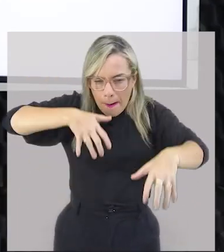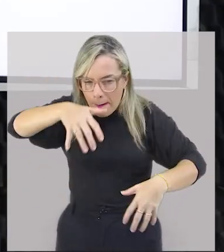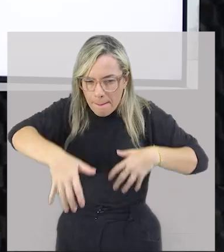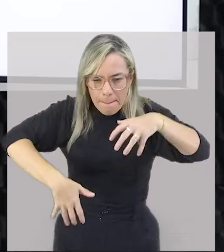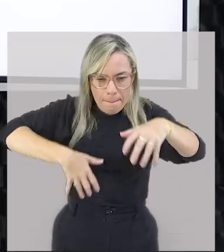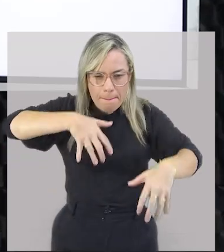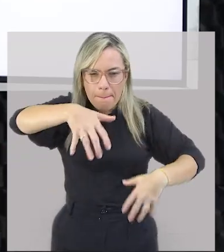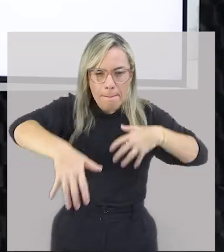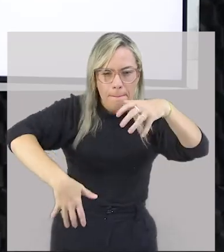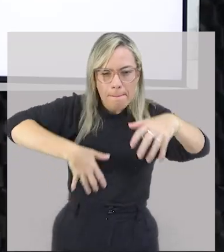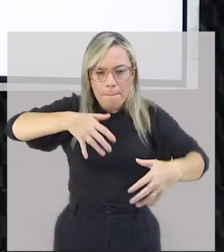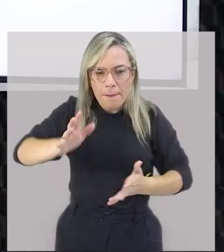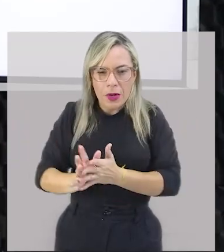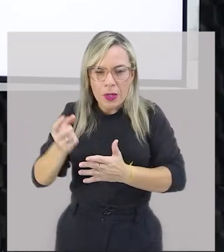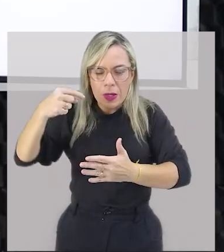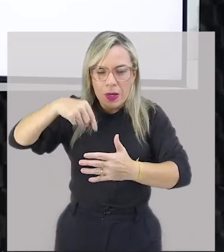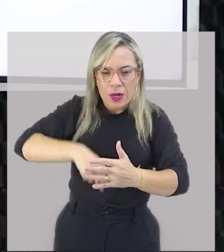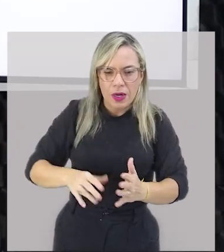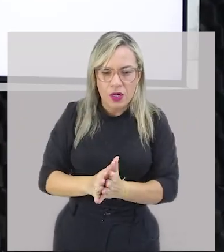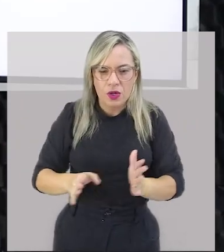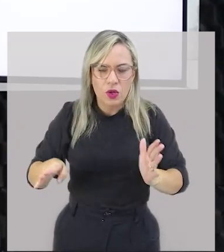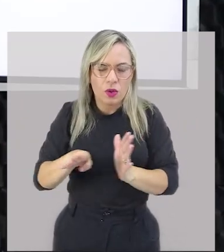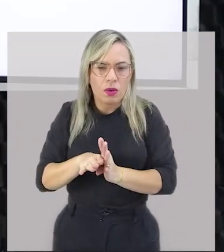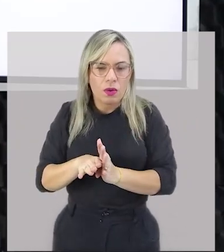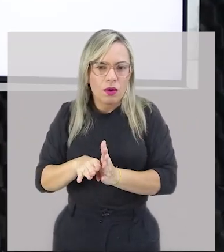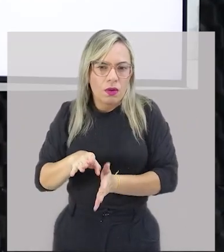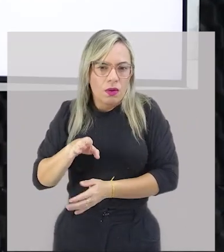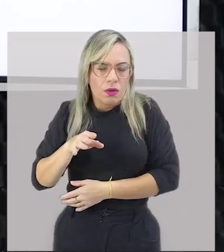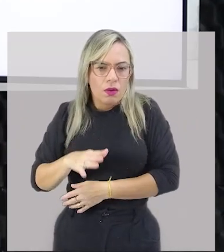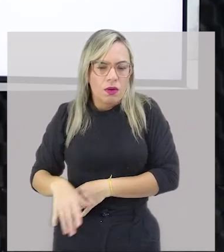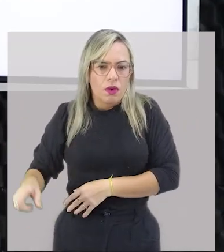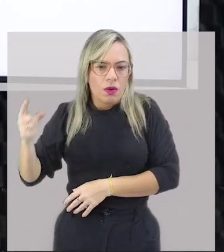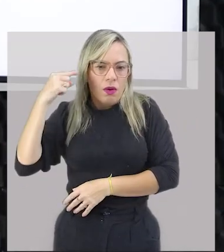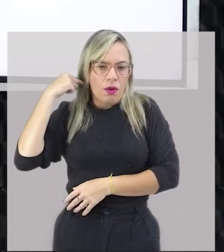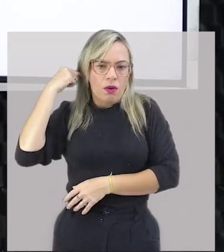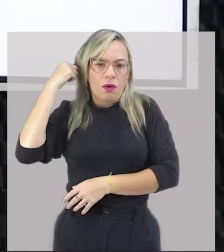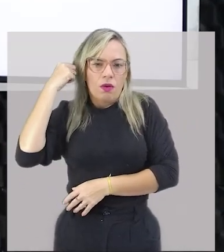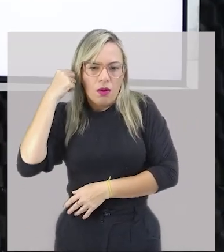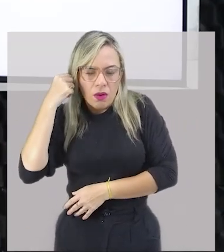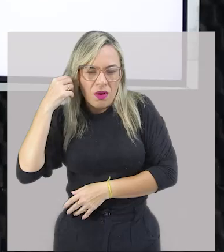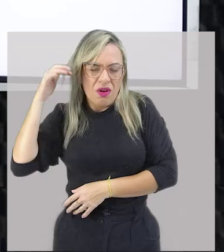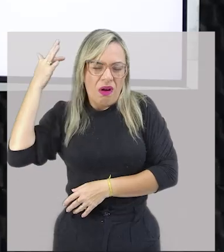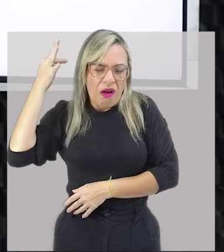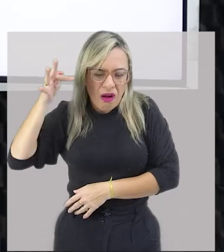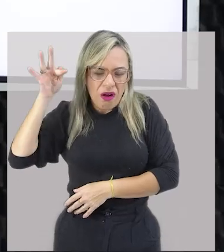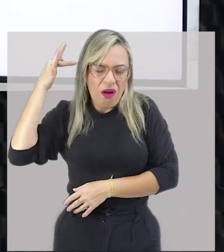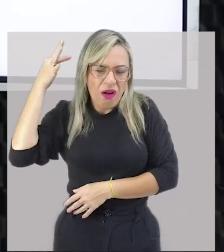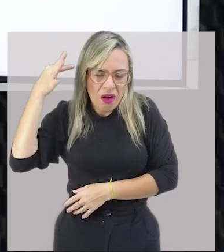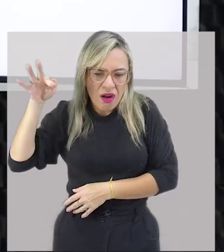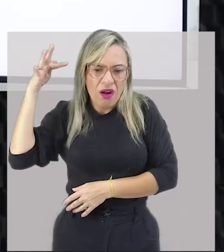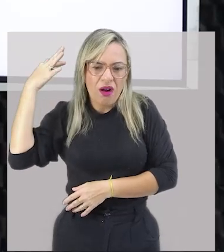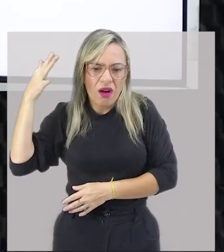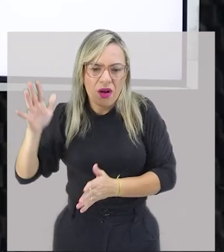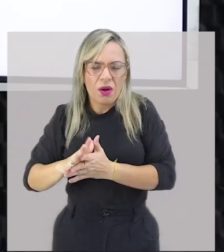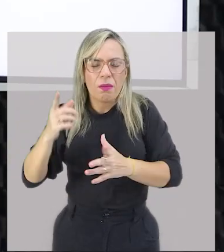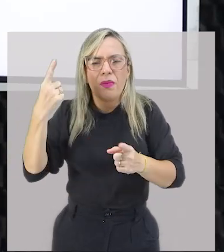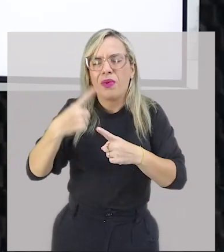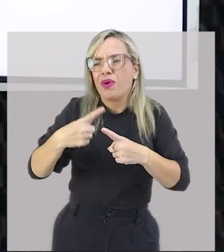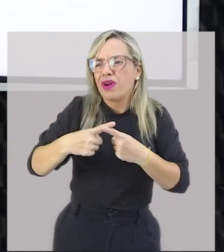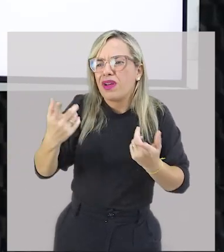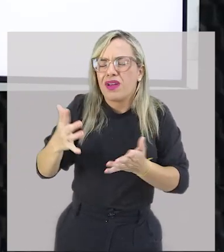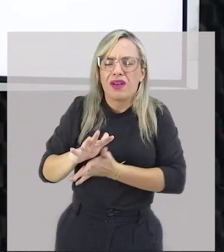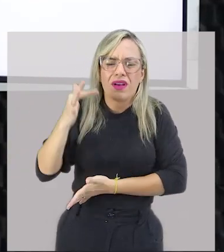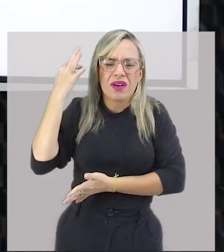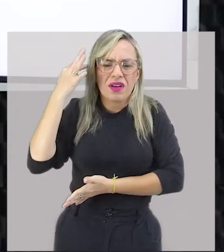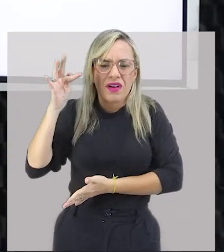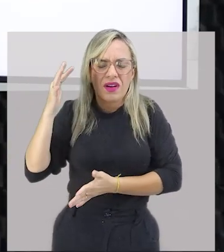ó galera, e vai lá embaixo, o ouvido começa a doer, né? Aí se perguntar para você, por que meu ouvido dói? Aí o